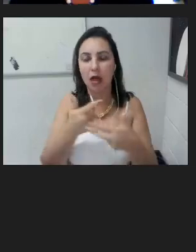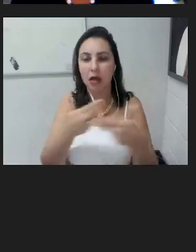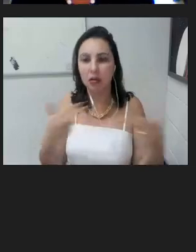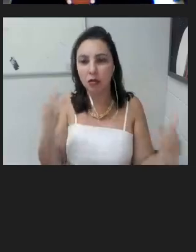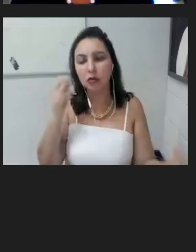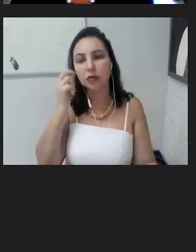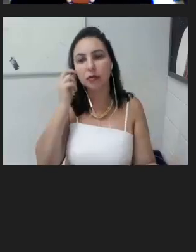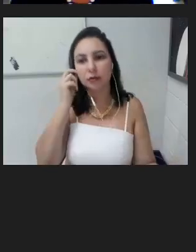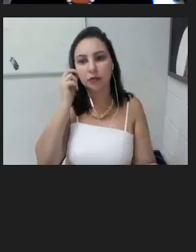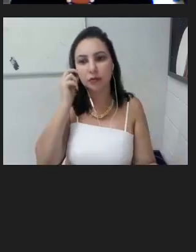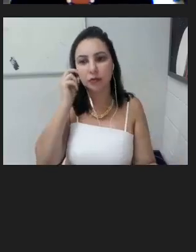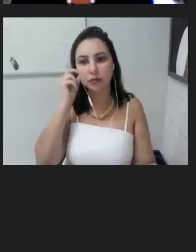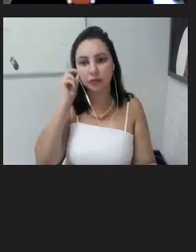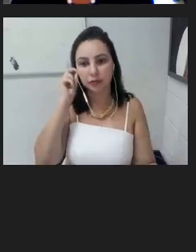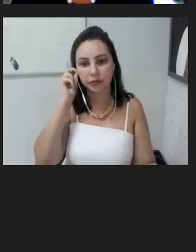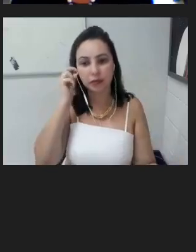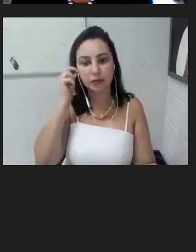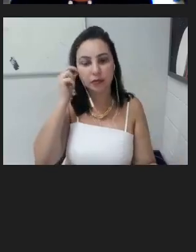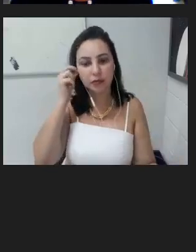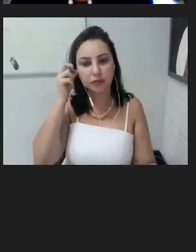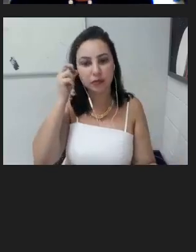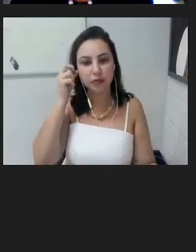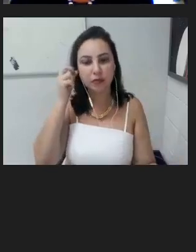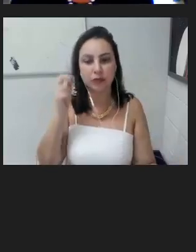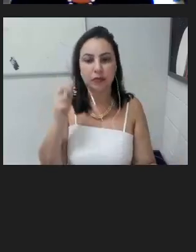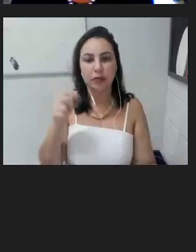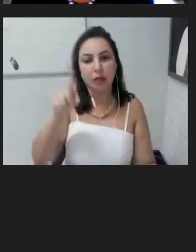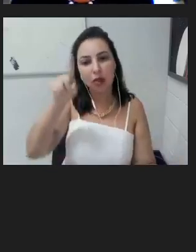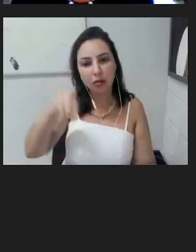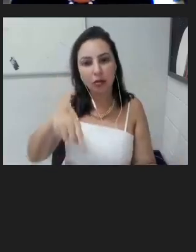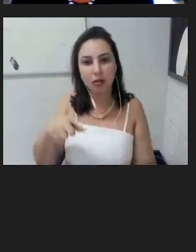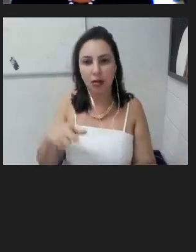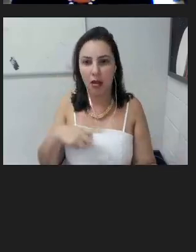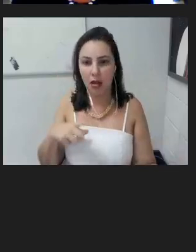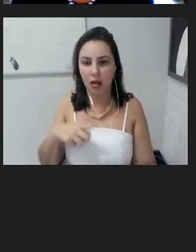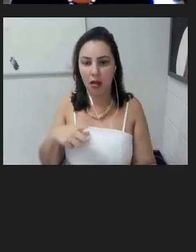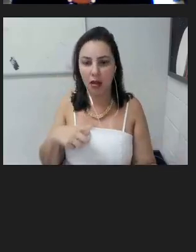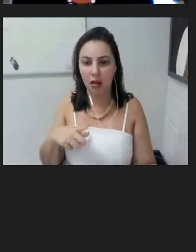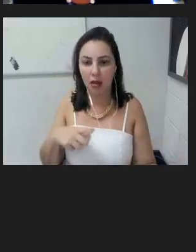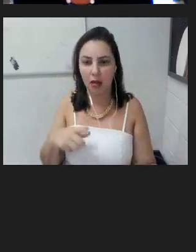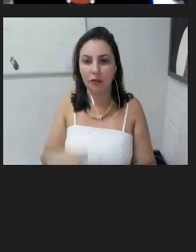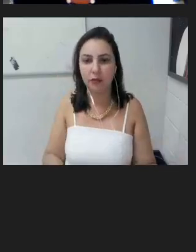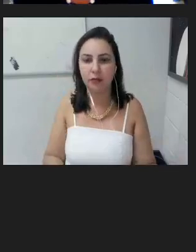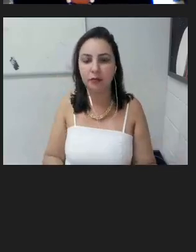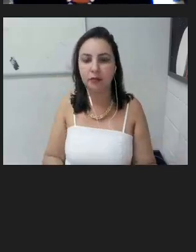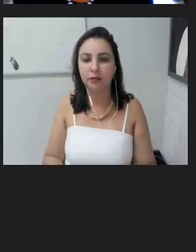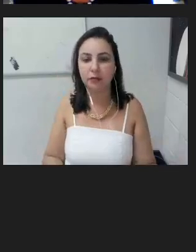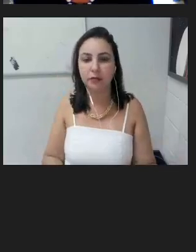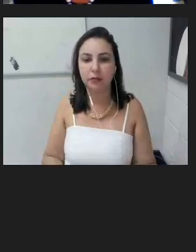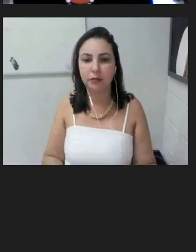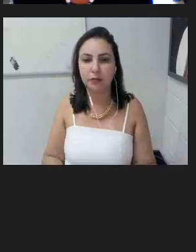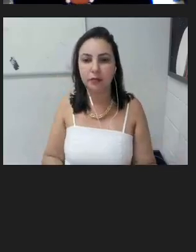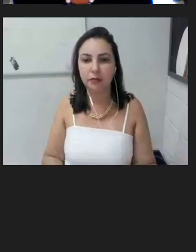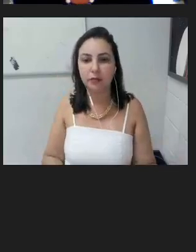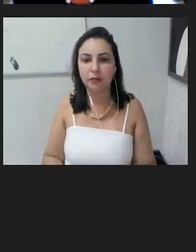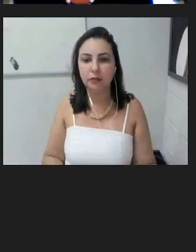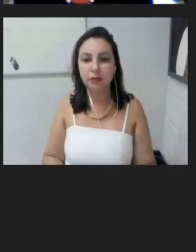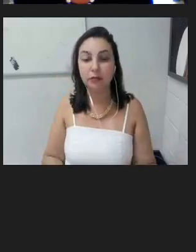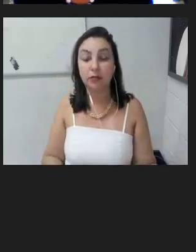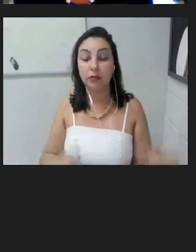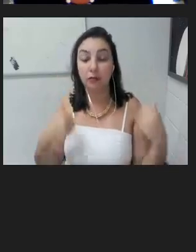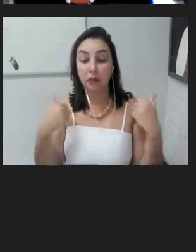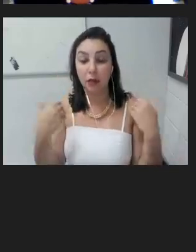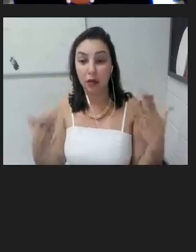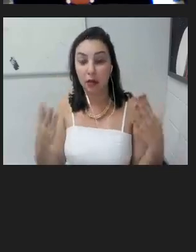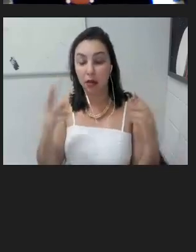esses quadros, que tenham essas questões aqui, esses transtornos. E a gente vai olhar com